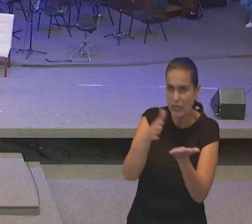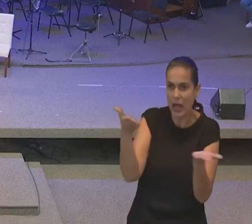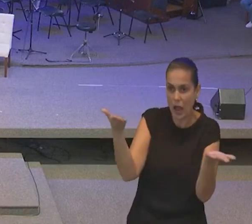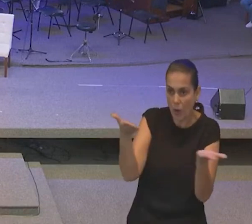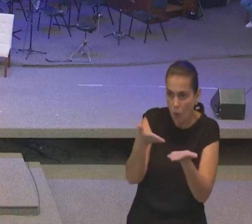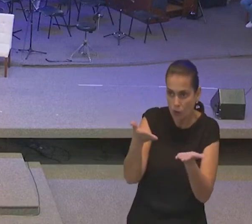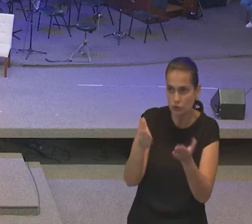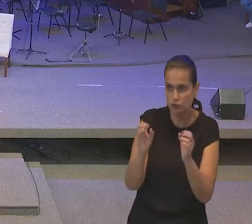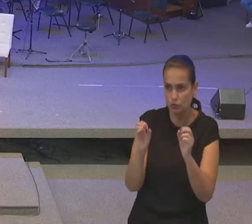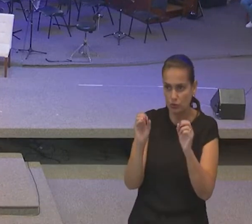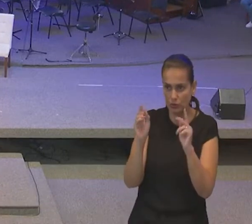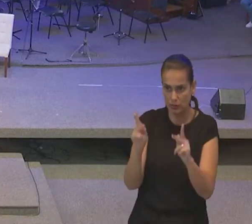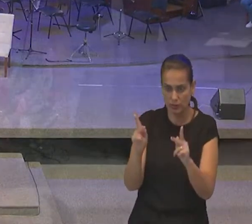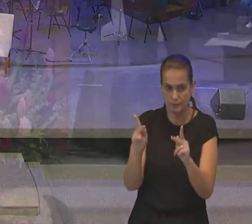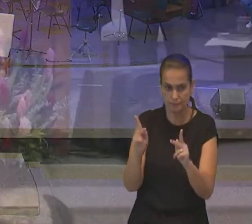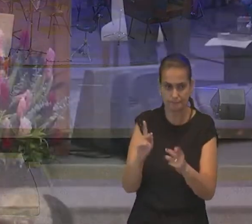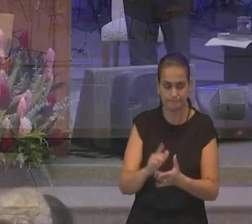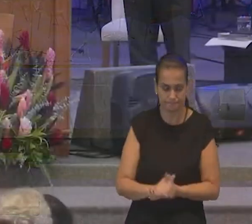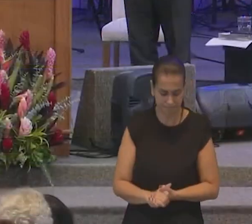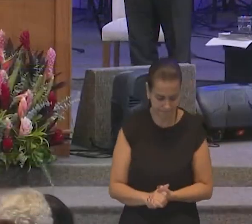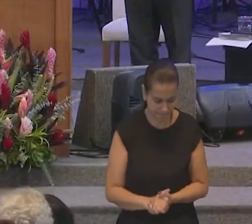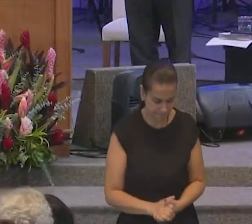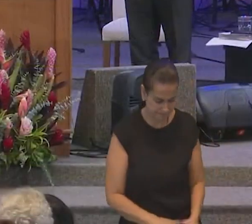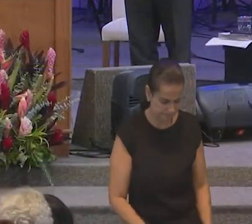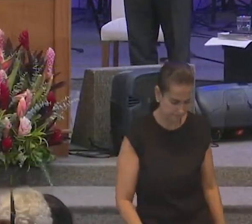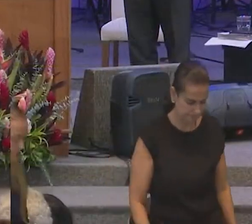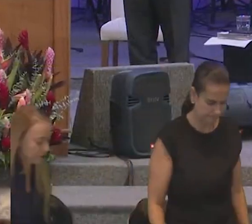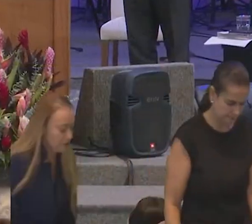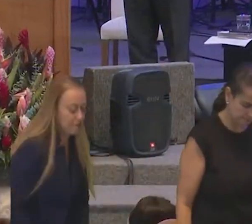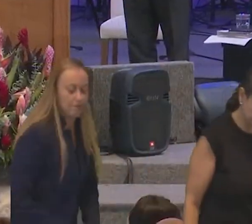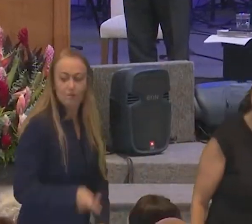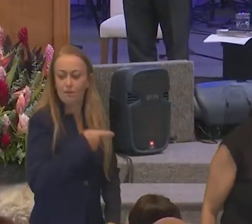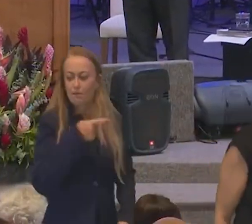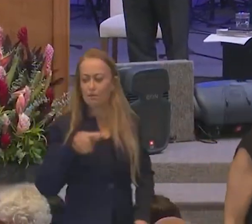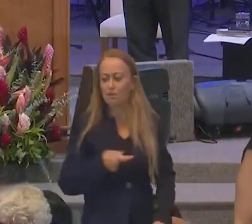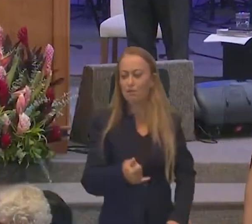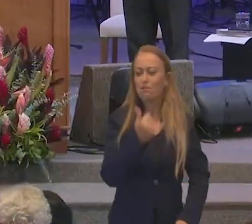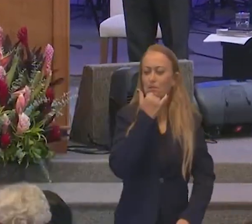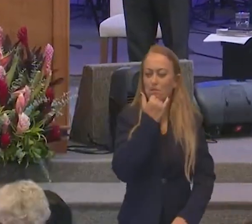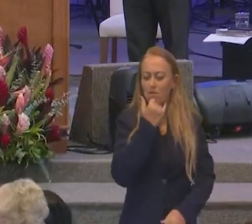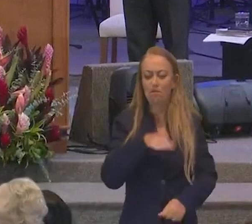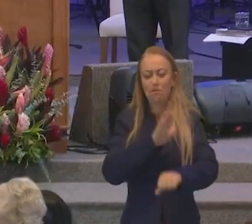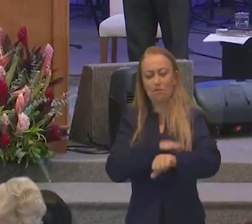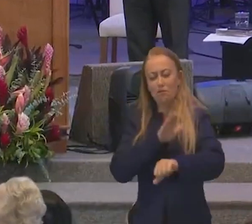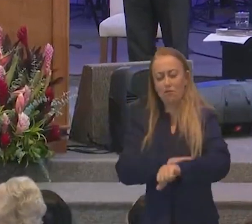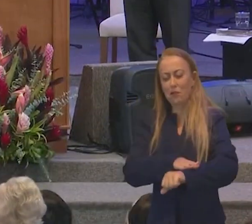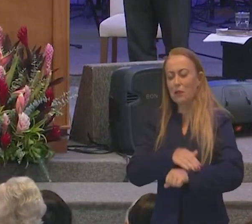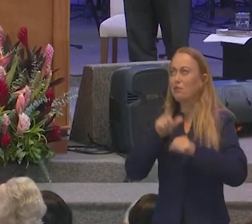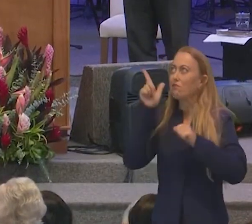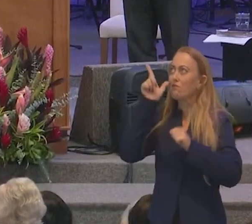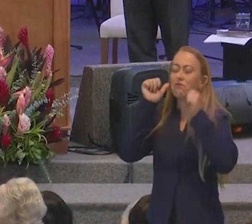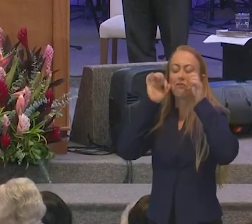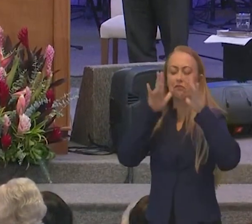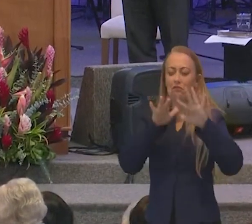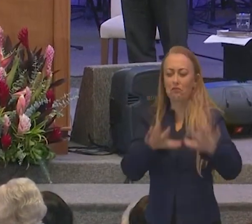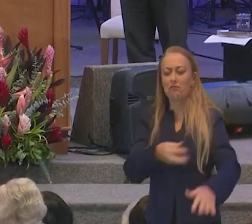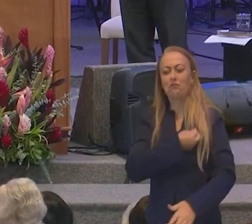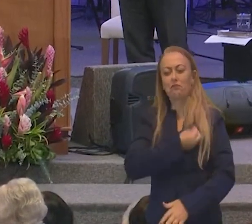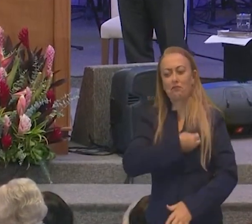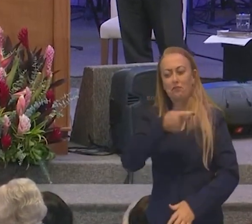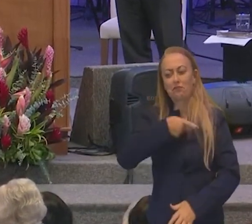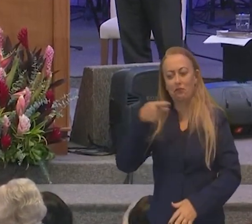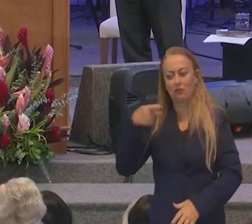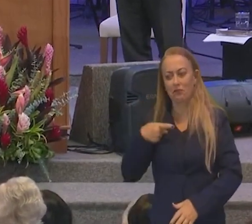ficha. Pastor, me perdoe pelo tempo. Que Deus possa abençoar a sua vida